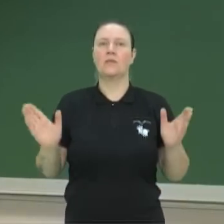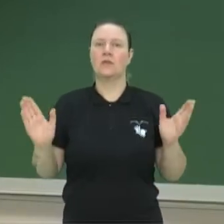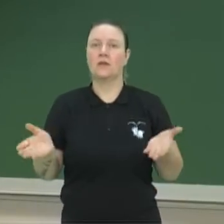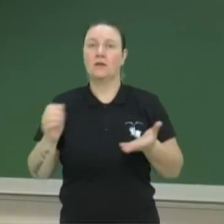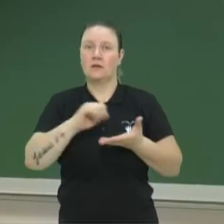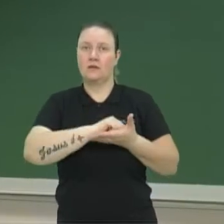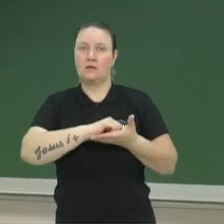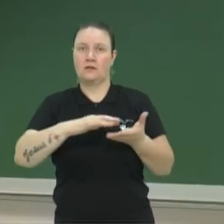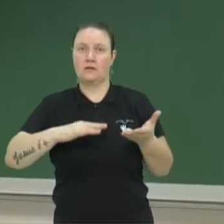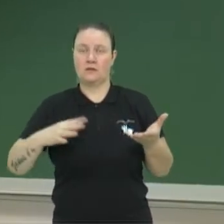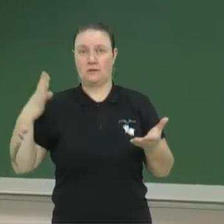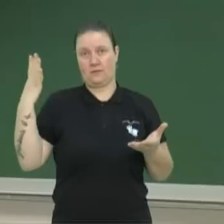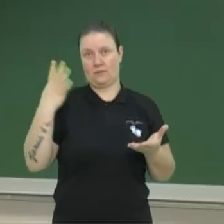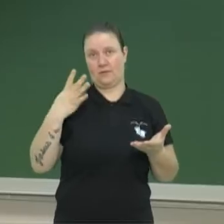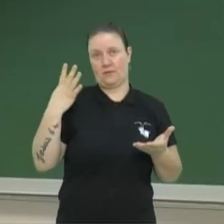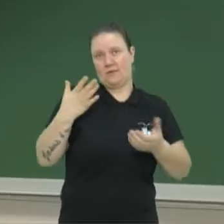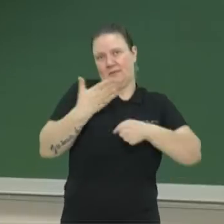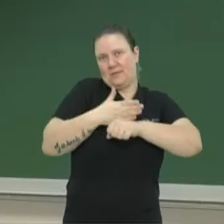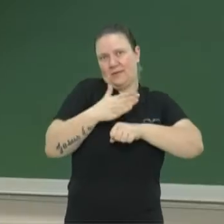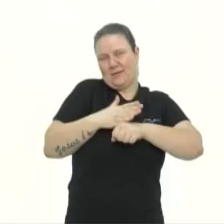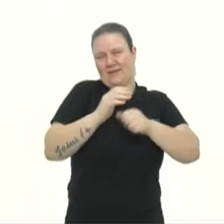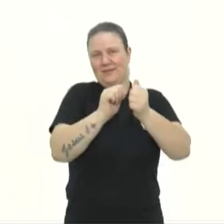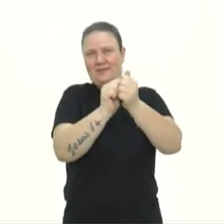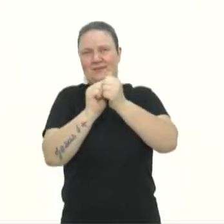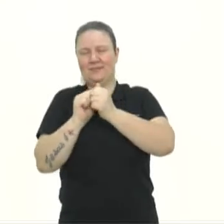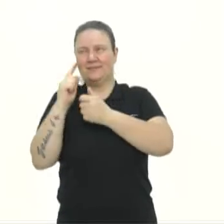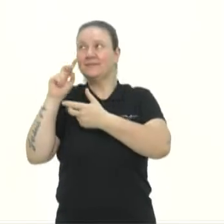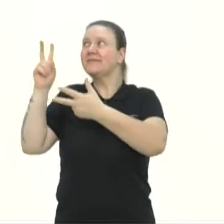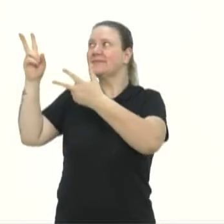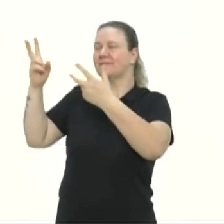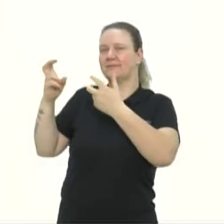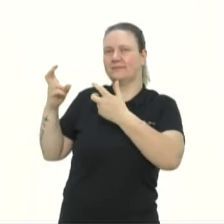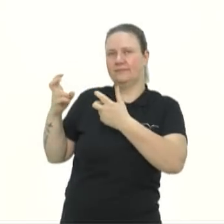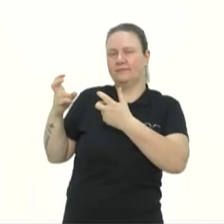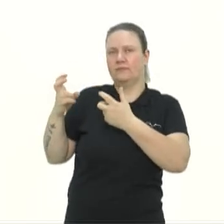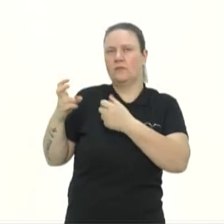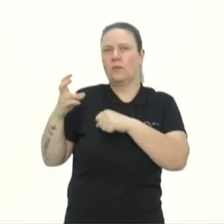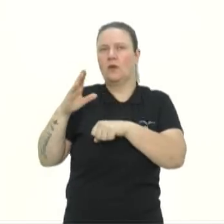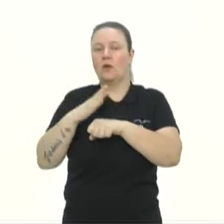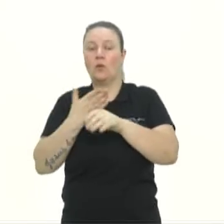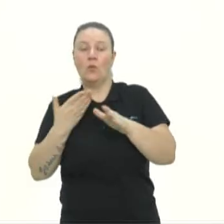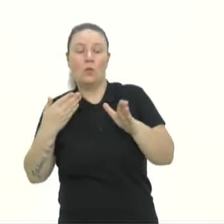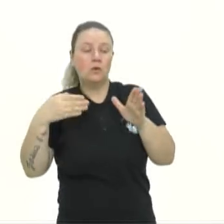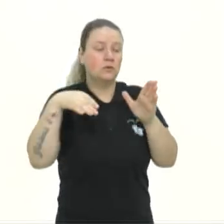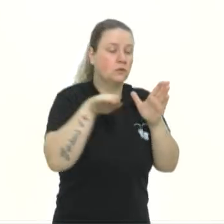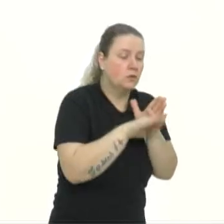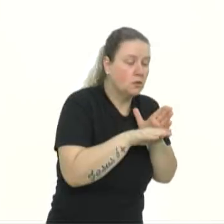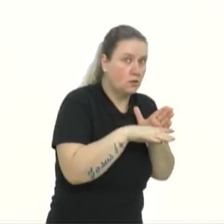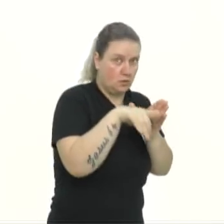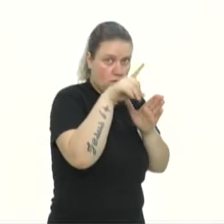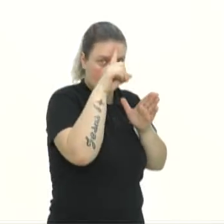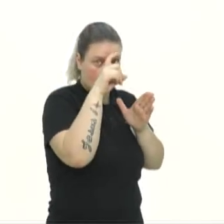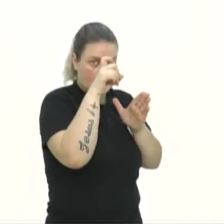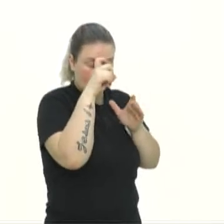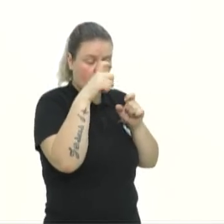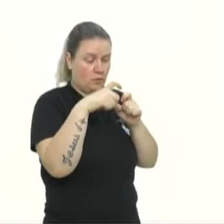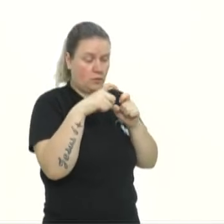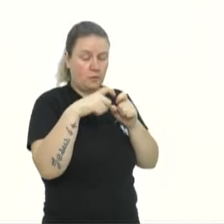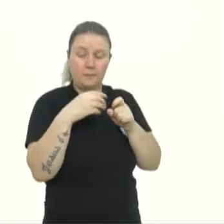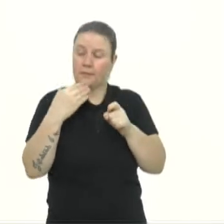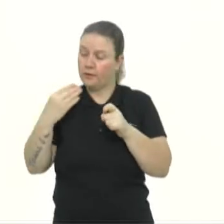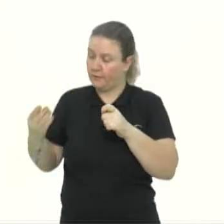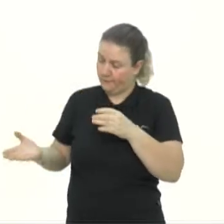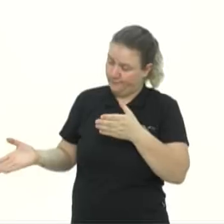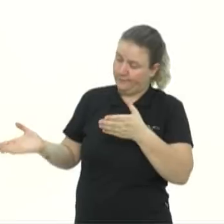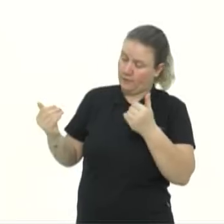uma atividade então para praticarmos juntos. Observe, quando chegaram ao hospital, o médico pediu para o primeiro deitar